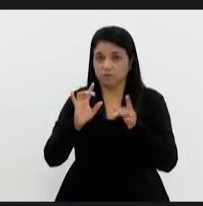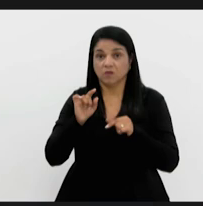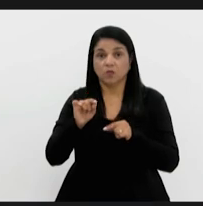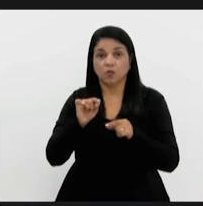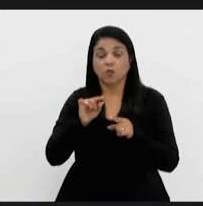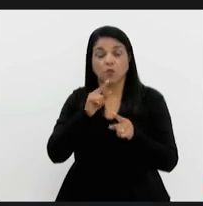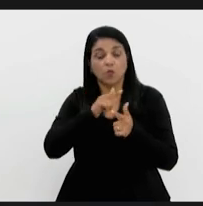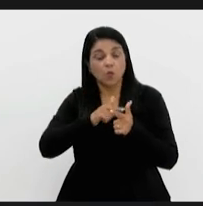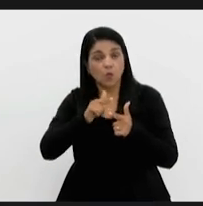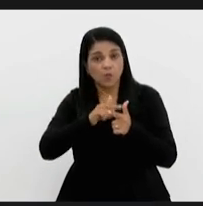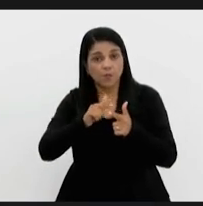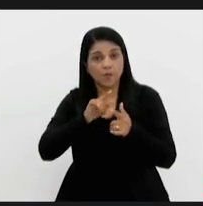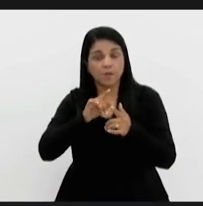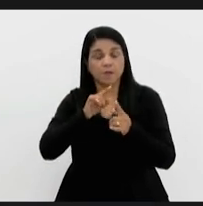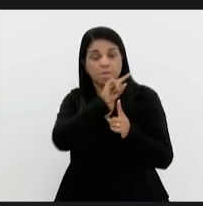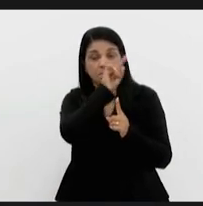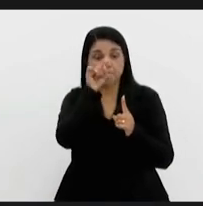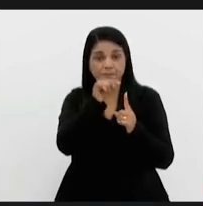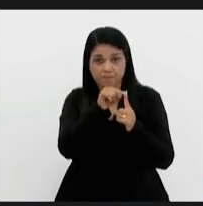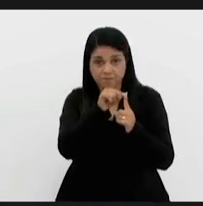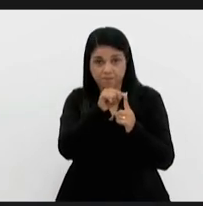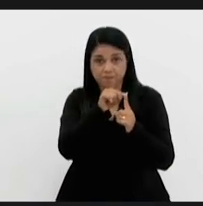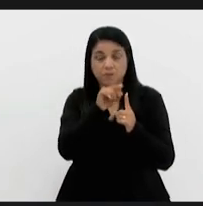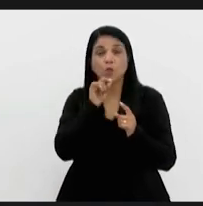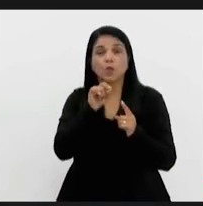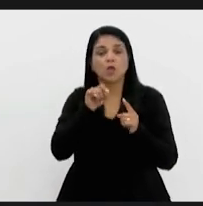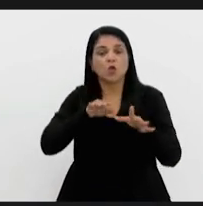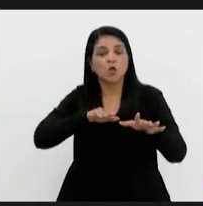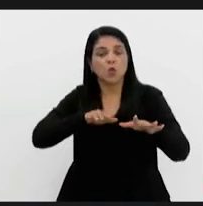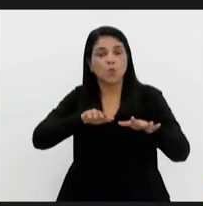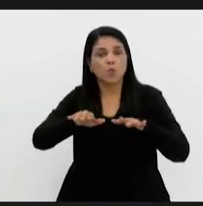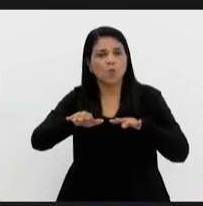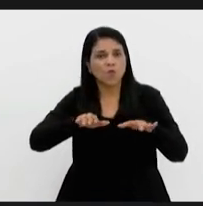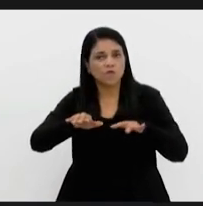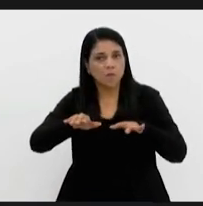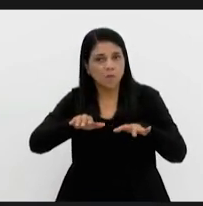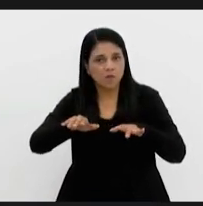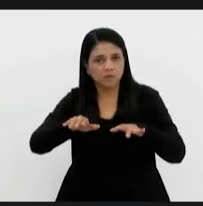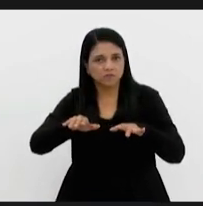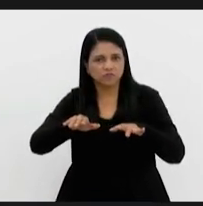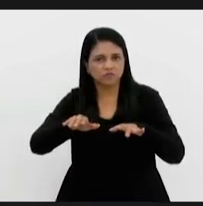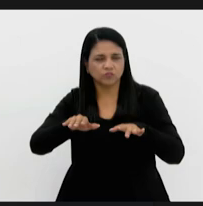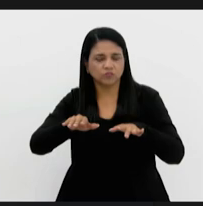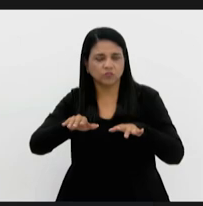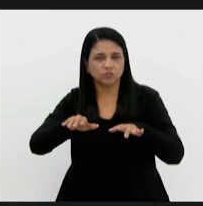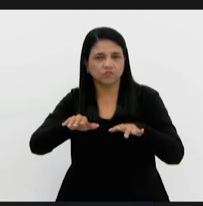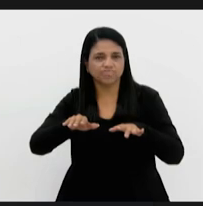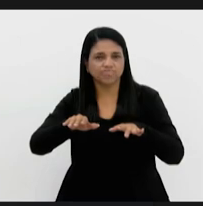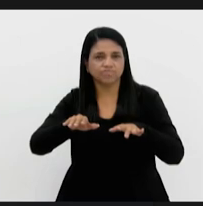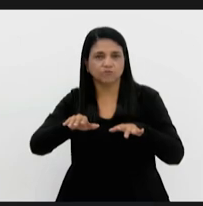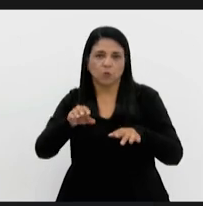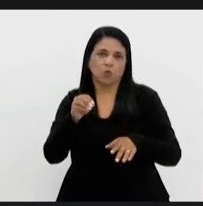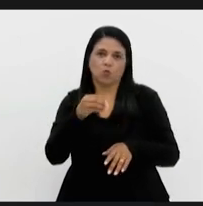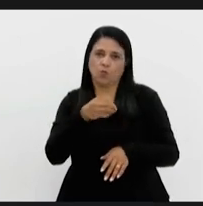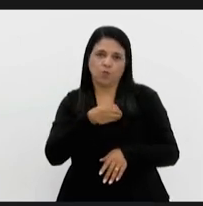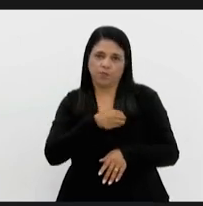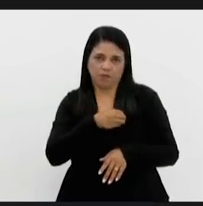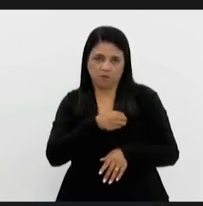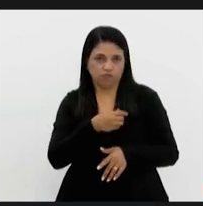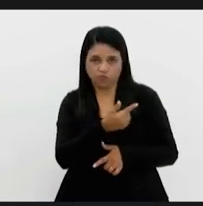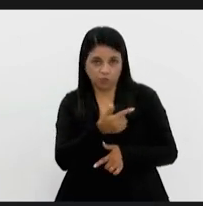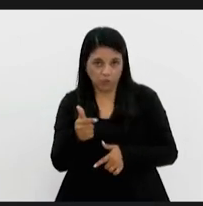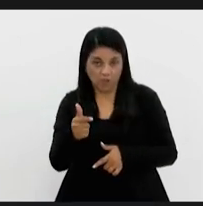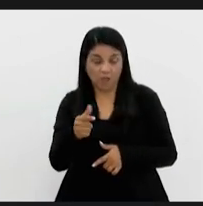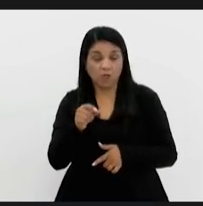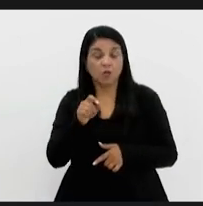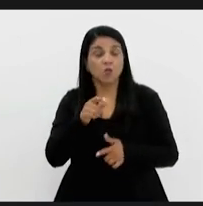é importante estudar essa história, o movimento em si não trouxe no seu cerne o pecado. O problema foram